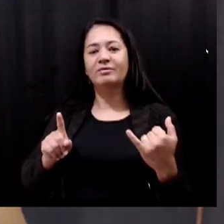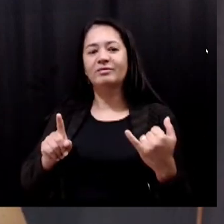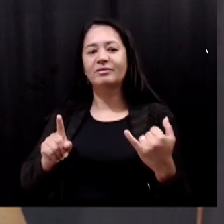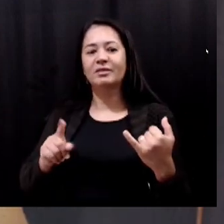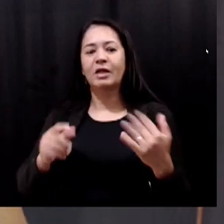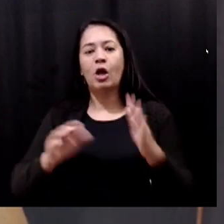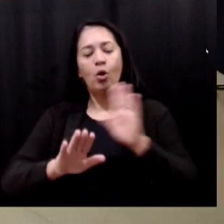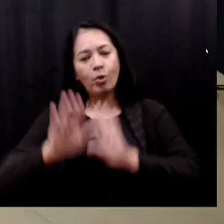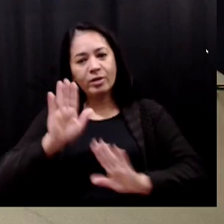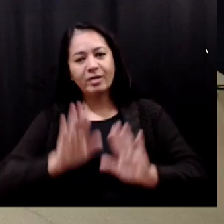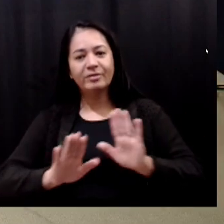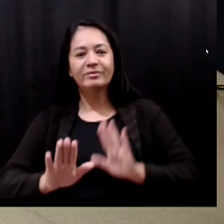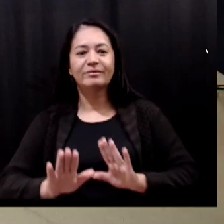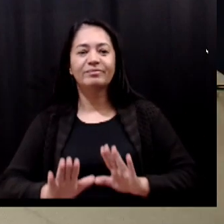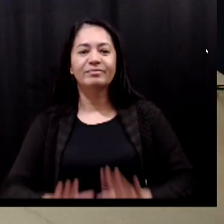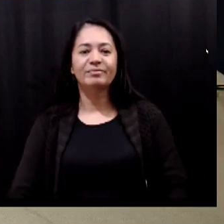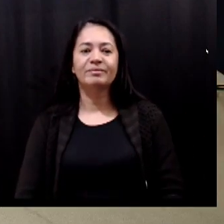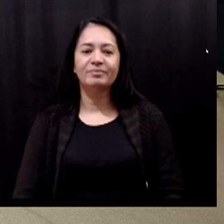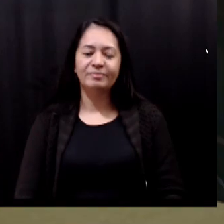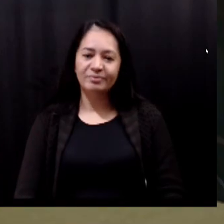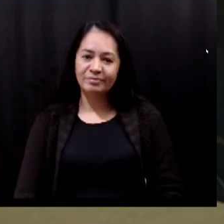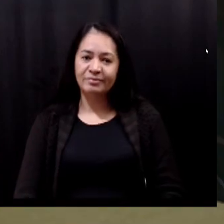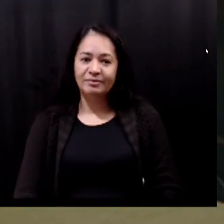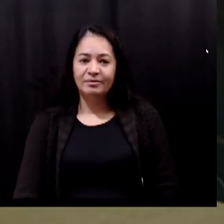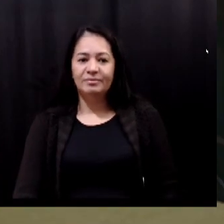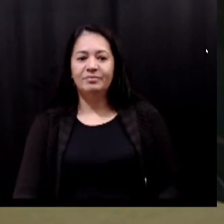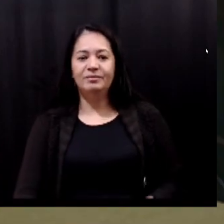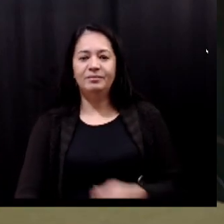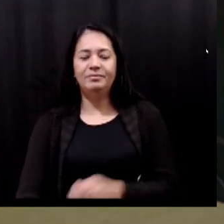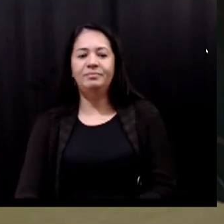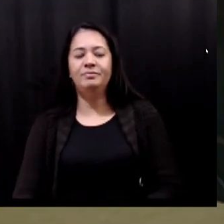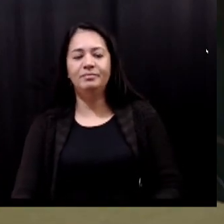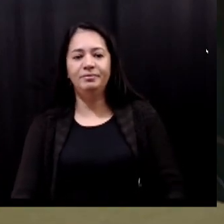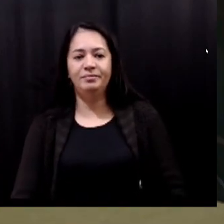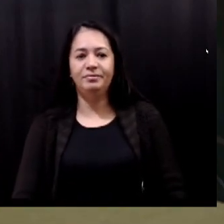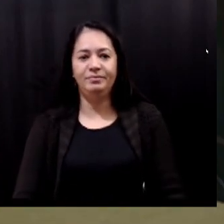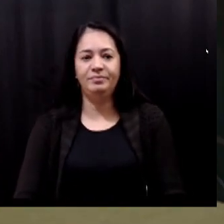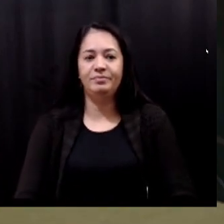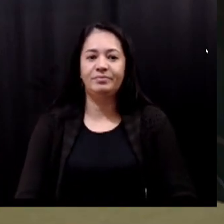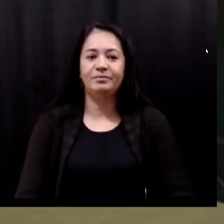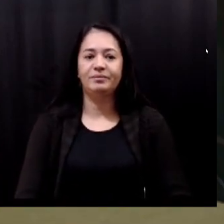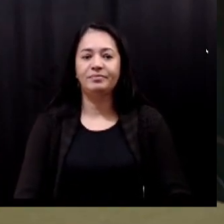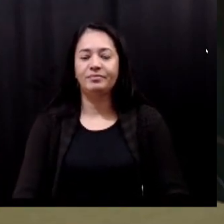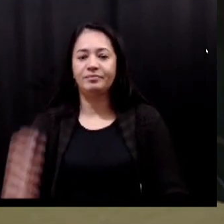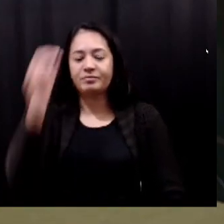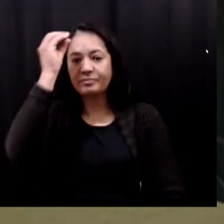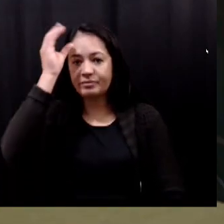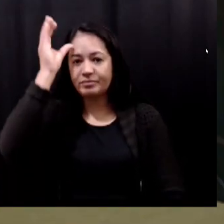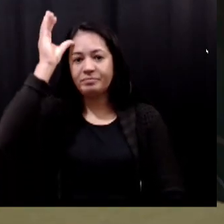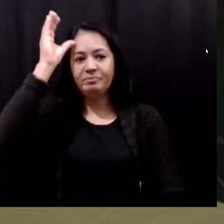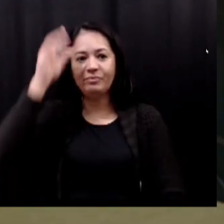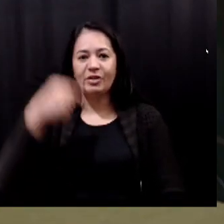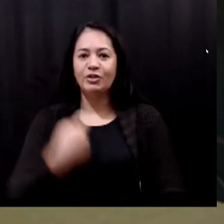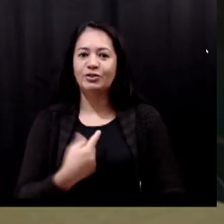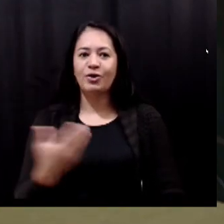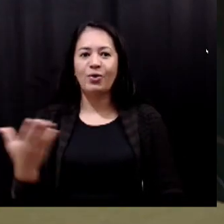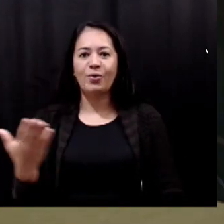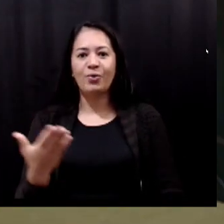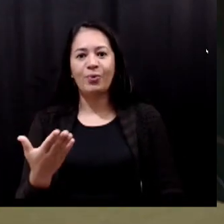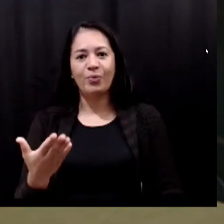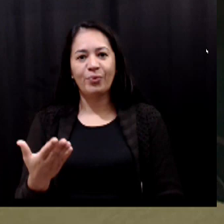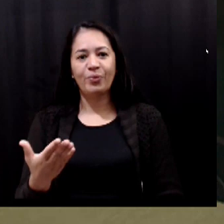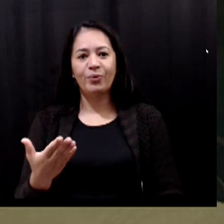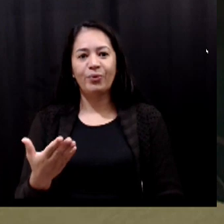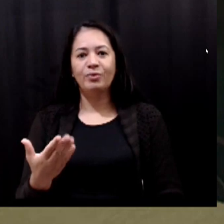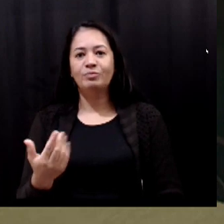Maravilha, olha só quanto conhecimento. a gente ganha, né, em 1 hora